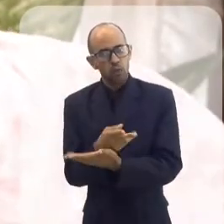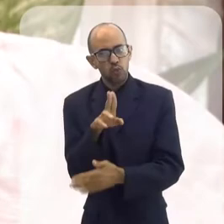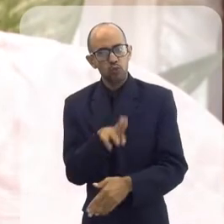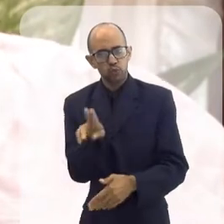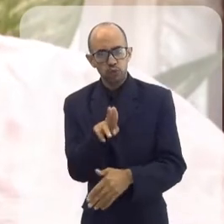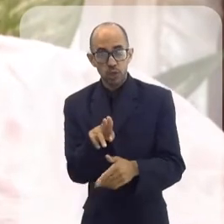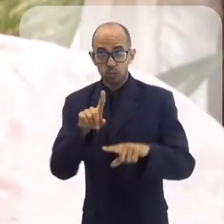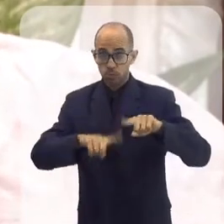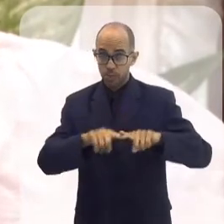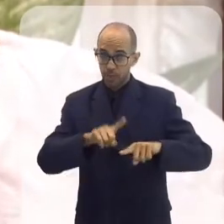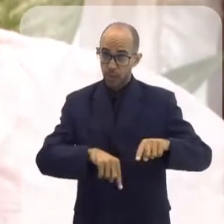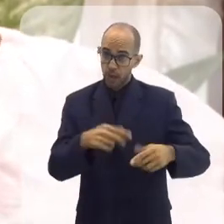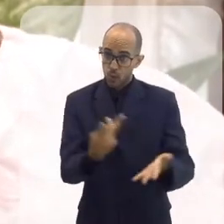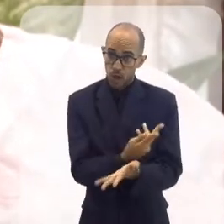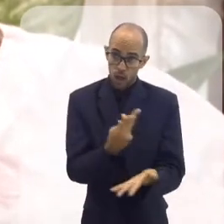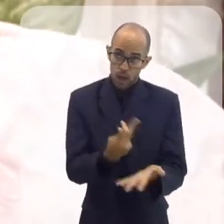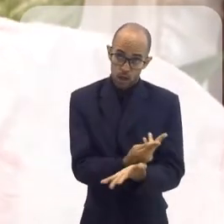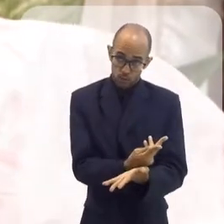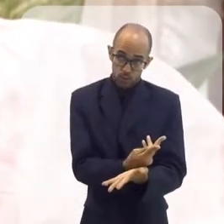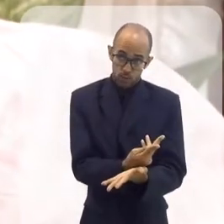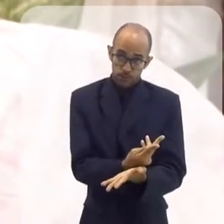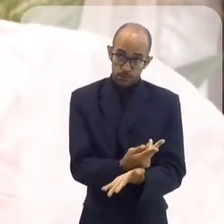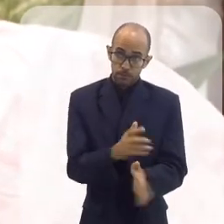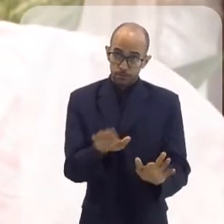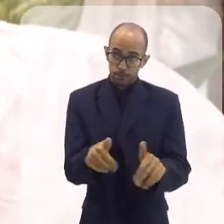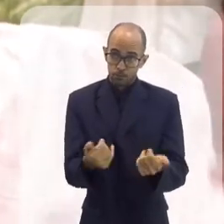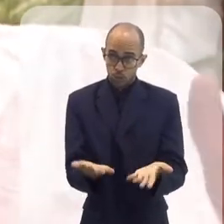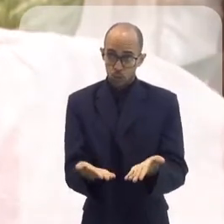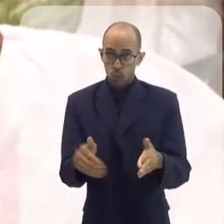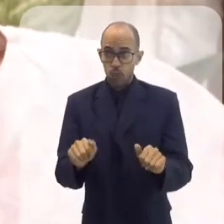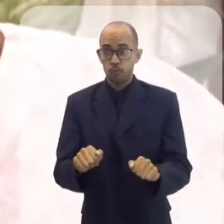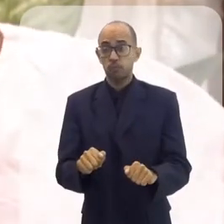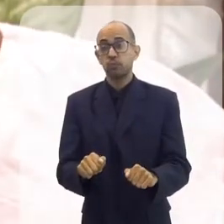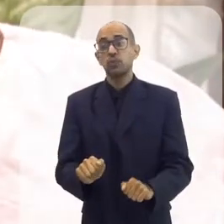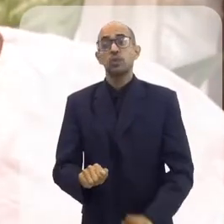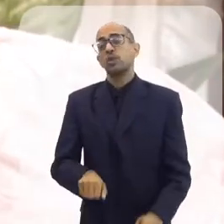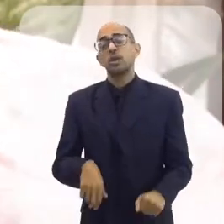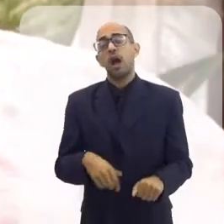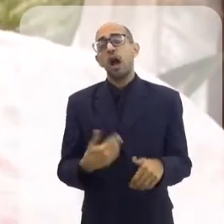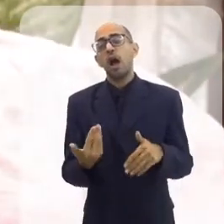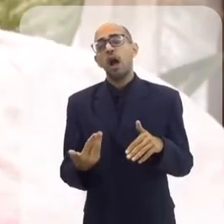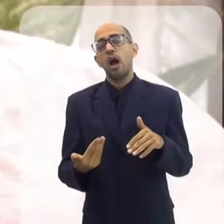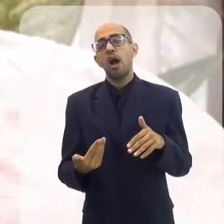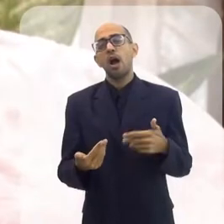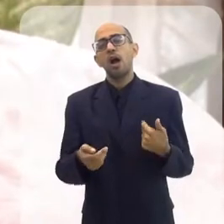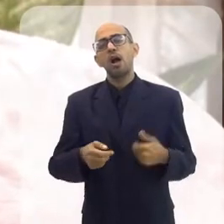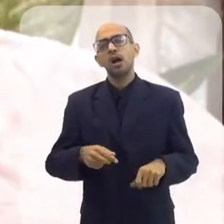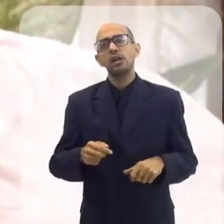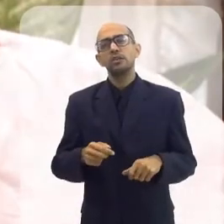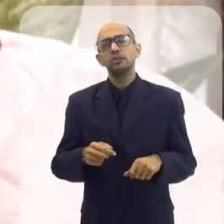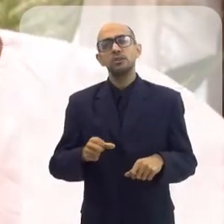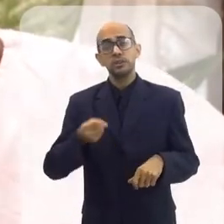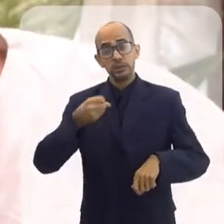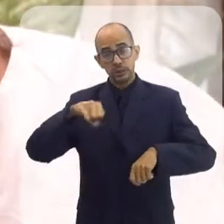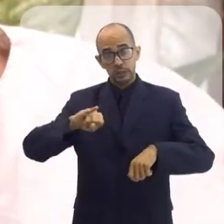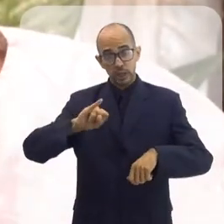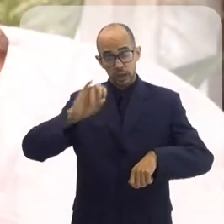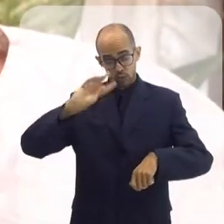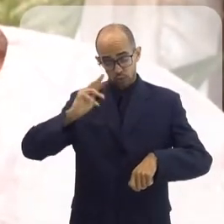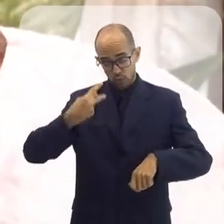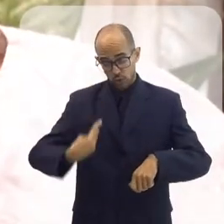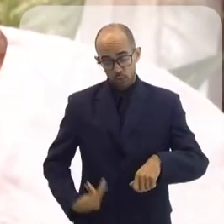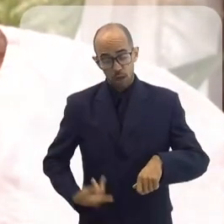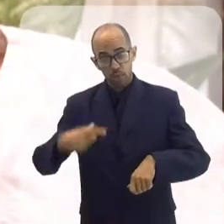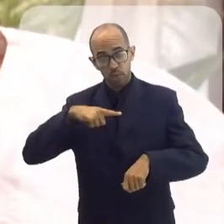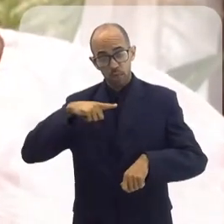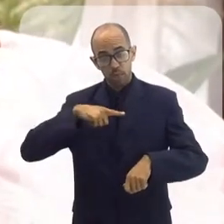fazemos mau uso desse material bom então enquanto tiver o ser humano com um propósito